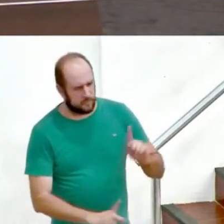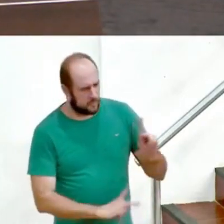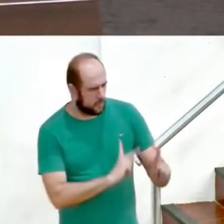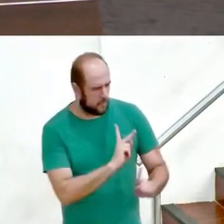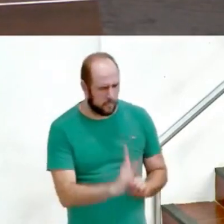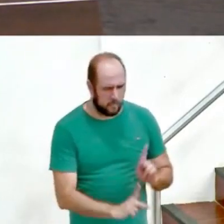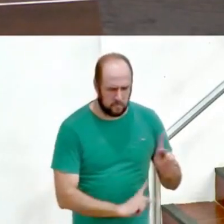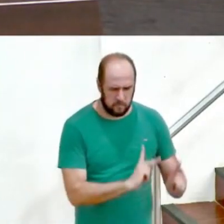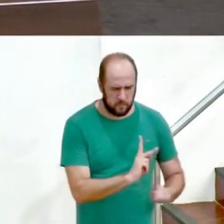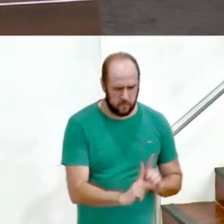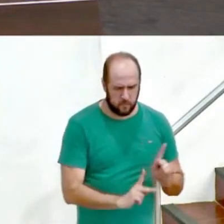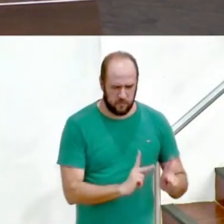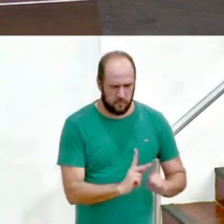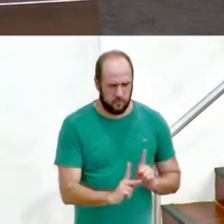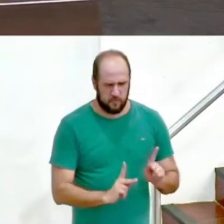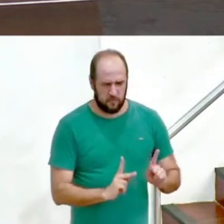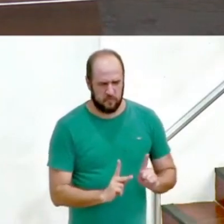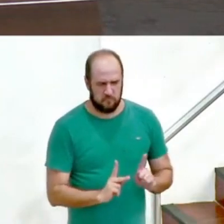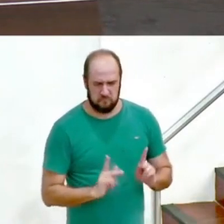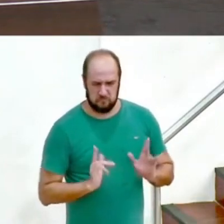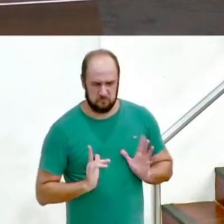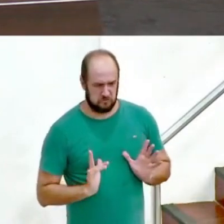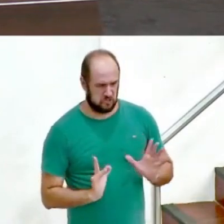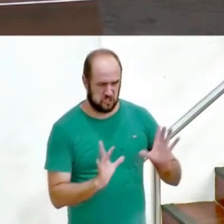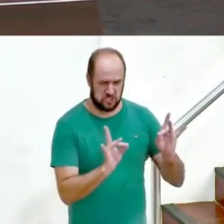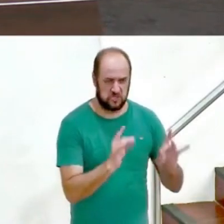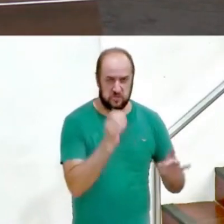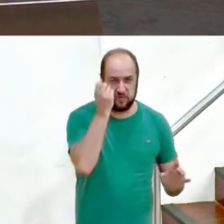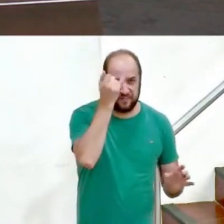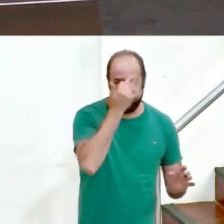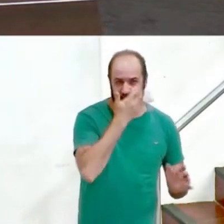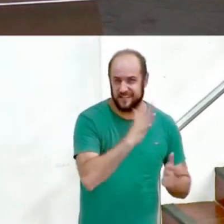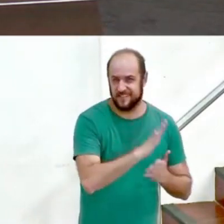não merecia tal graça.